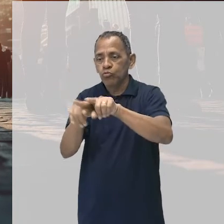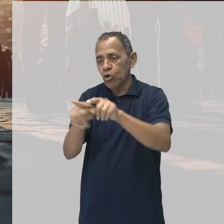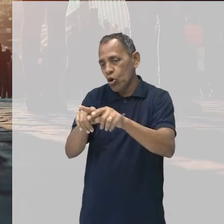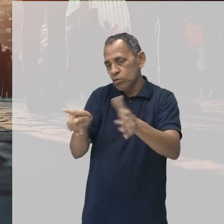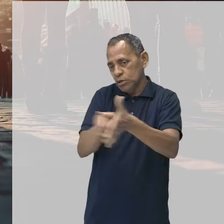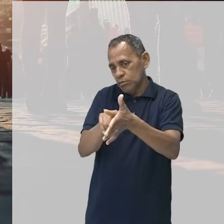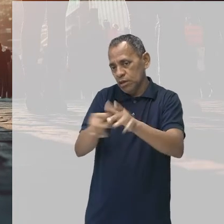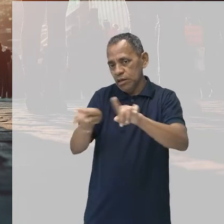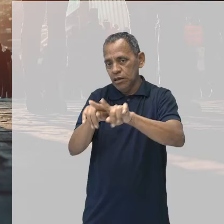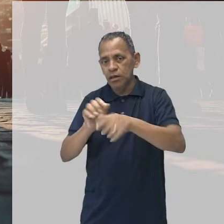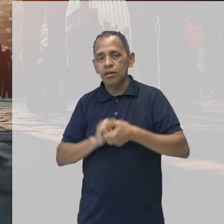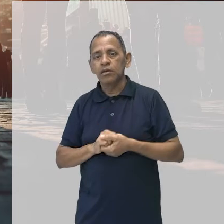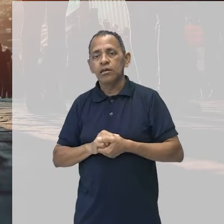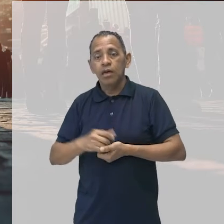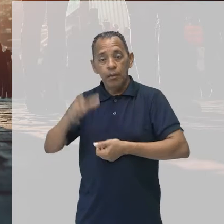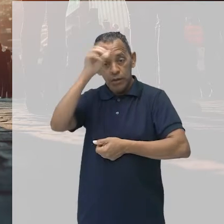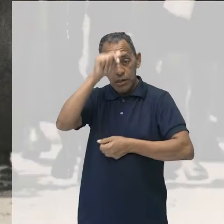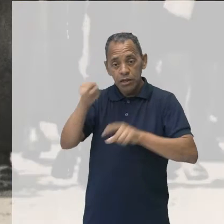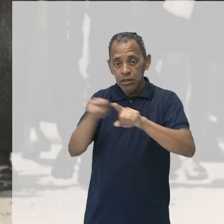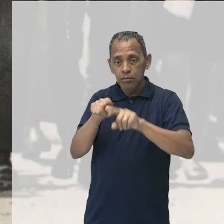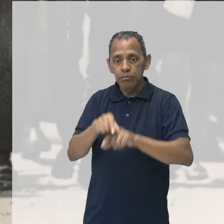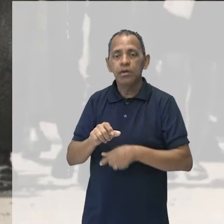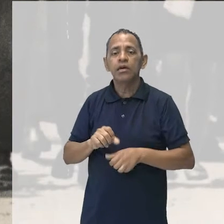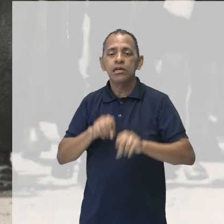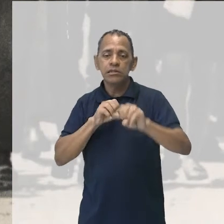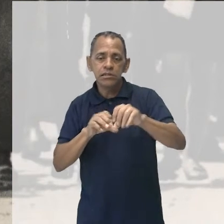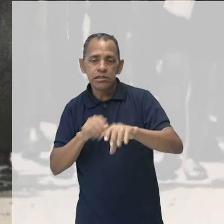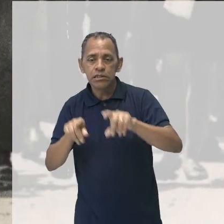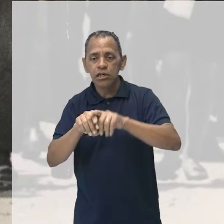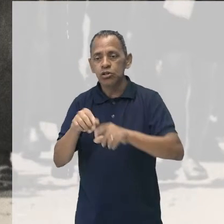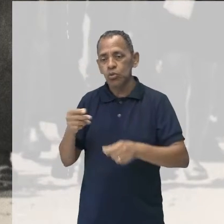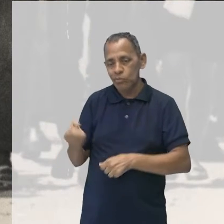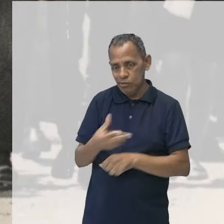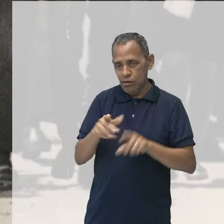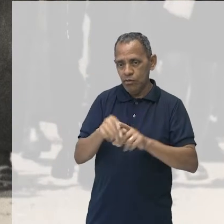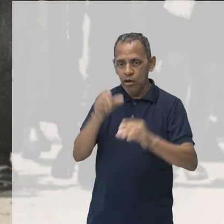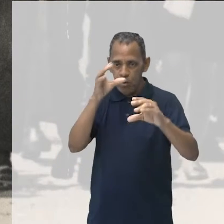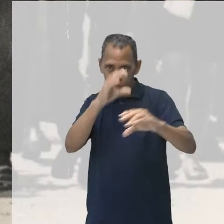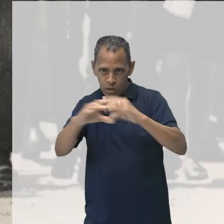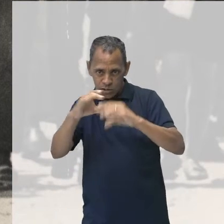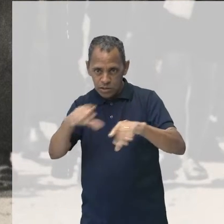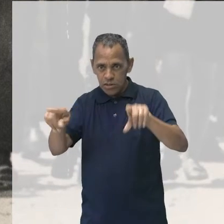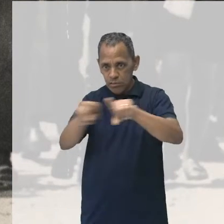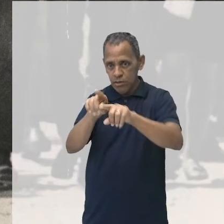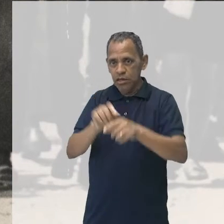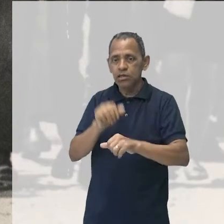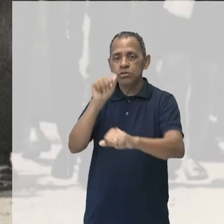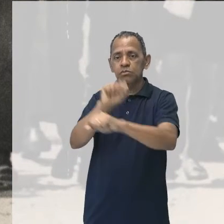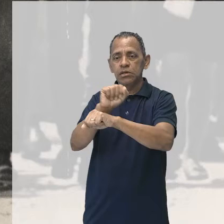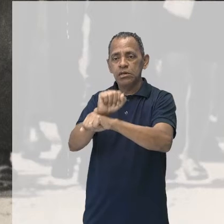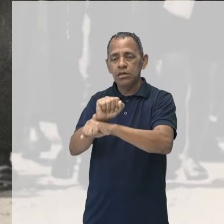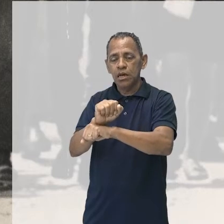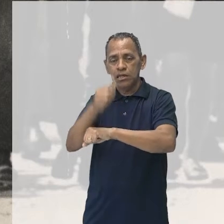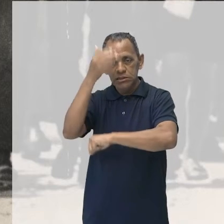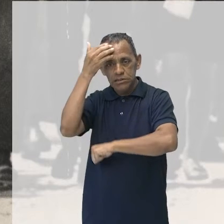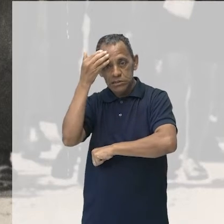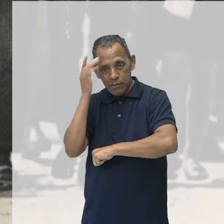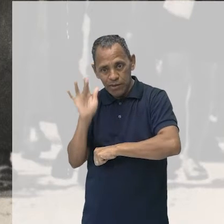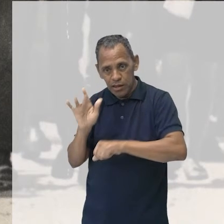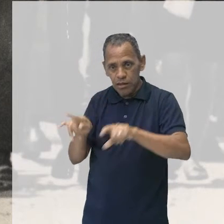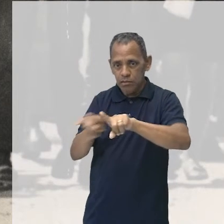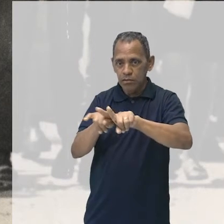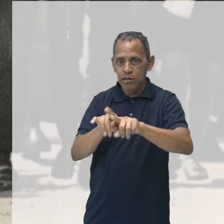aprendendo e ensinando uma nova lição. Vem, vamos embora, que esperar não é saber. Quem sabe faz a